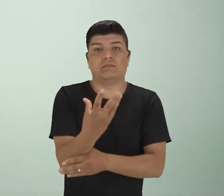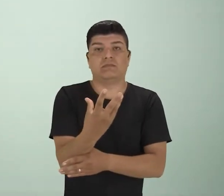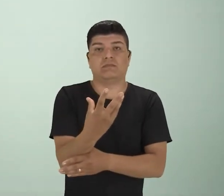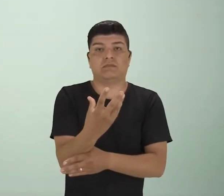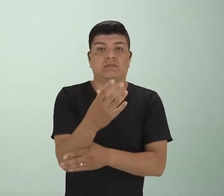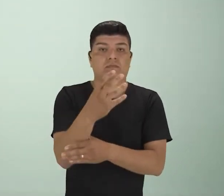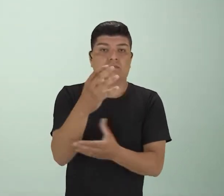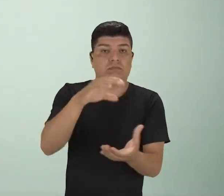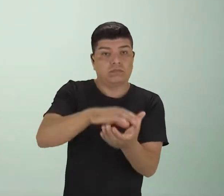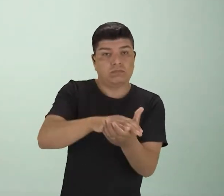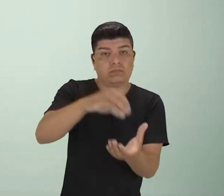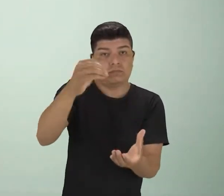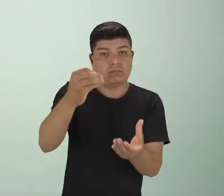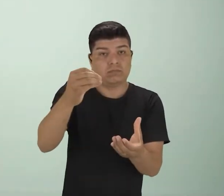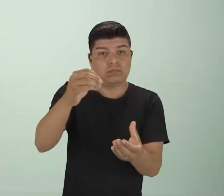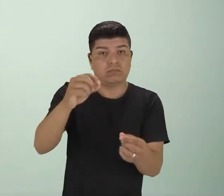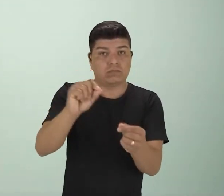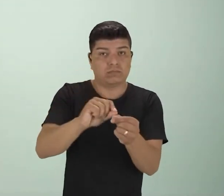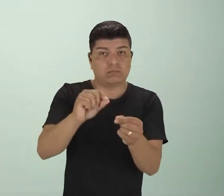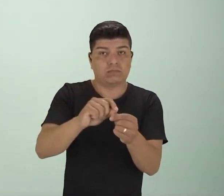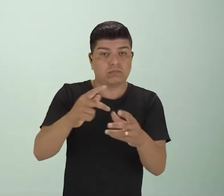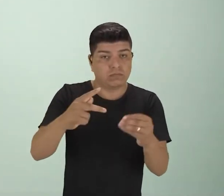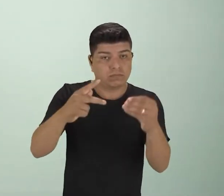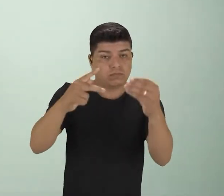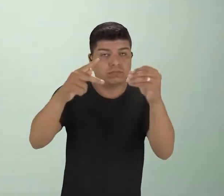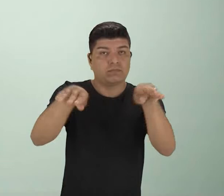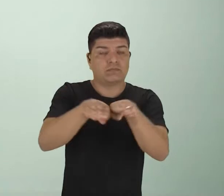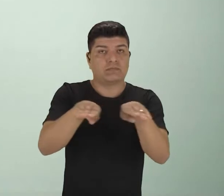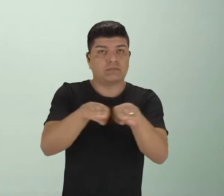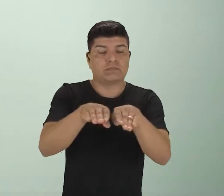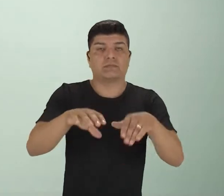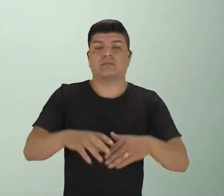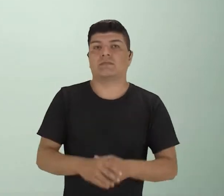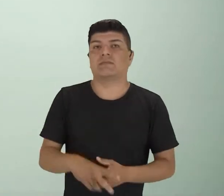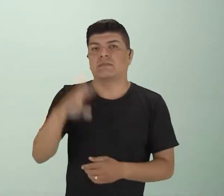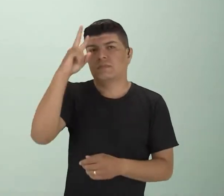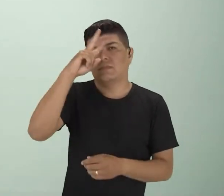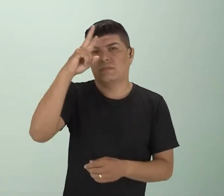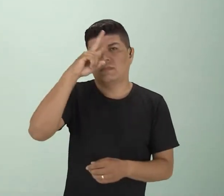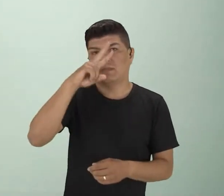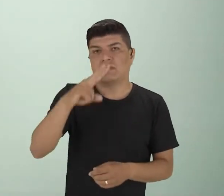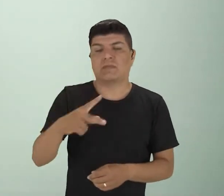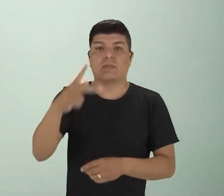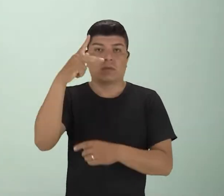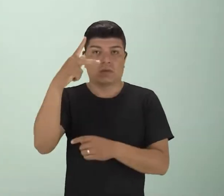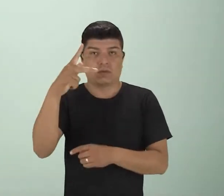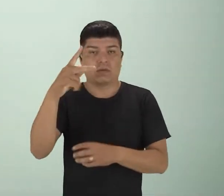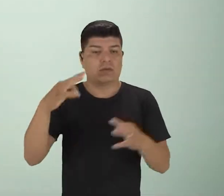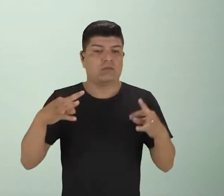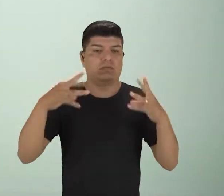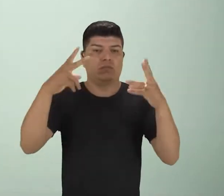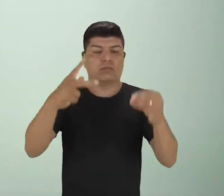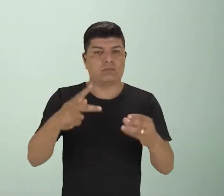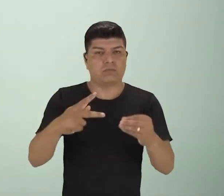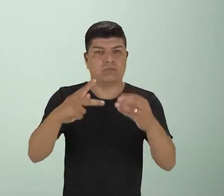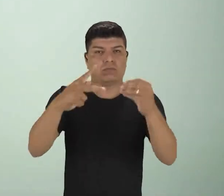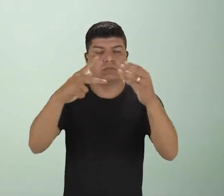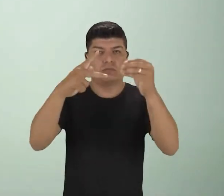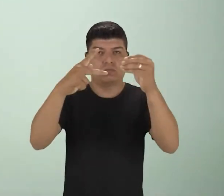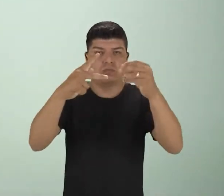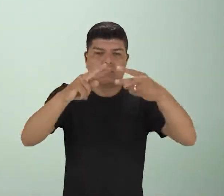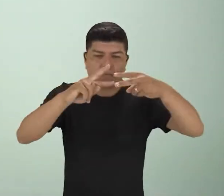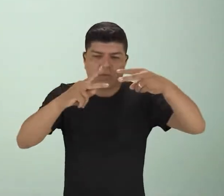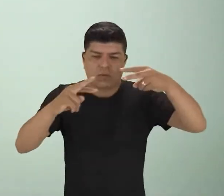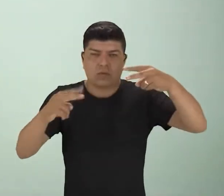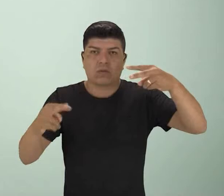cadeia de aminoácidos que vai dar origem à proteína, tudo bem? Lembrando que no sítio P, toda proteína formada, toda